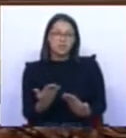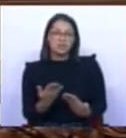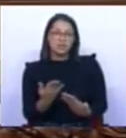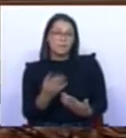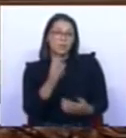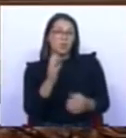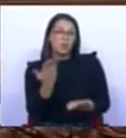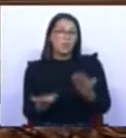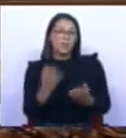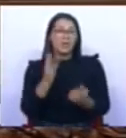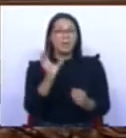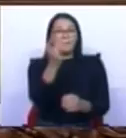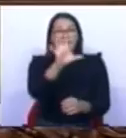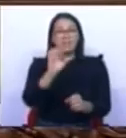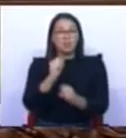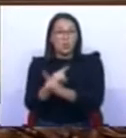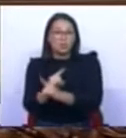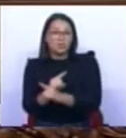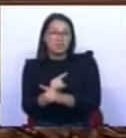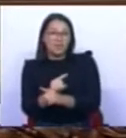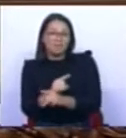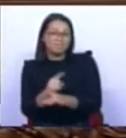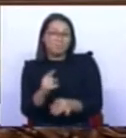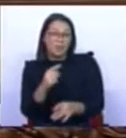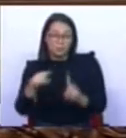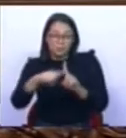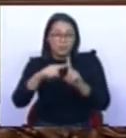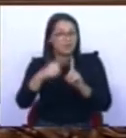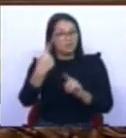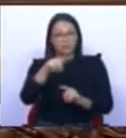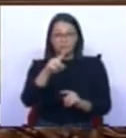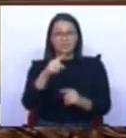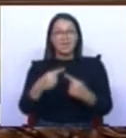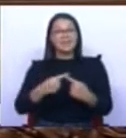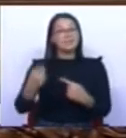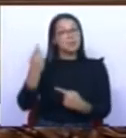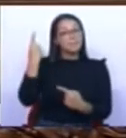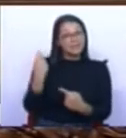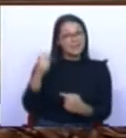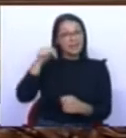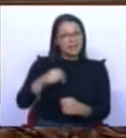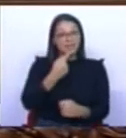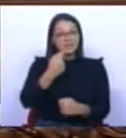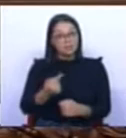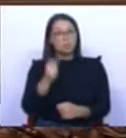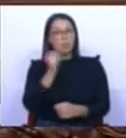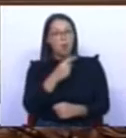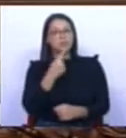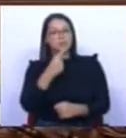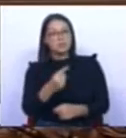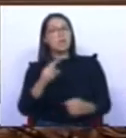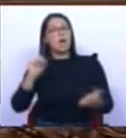outros países, não augura nada de bom. Como ainda na semana passada aqui afirmamos, pode-se encher a boca falando de